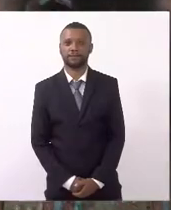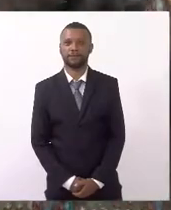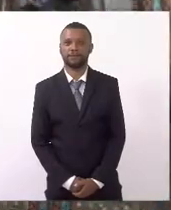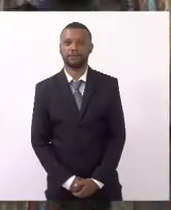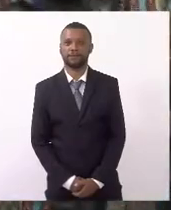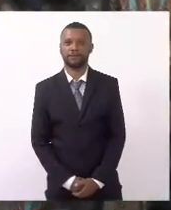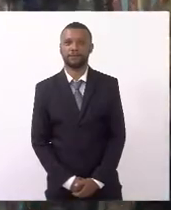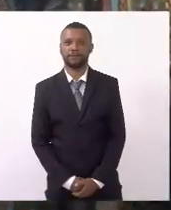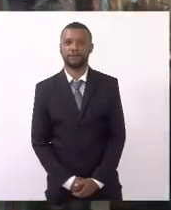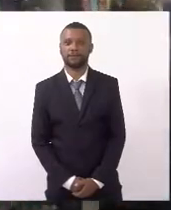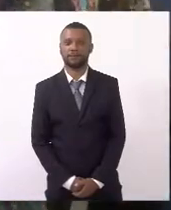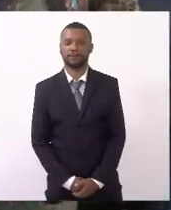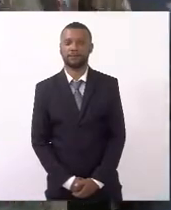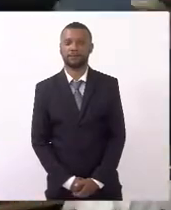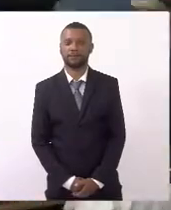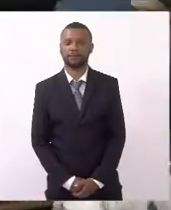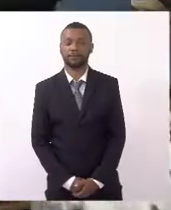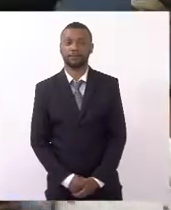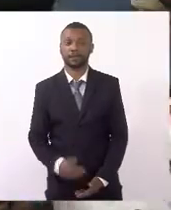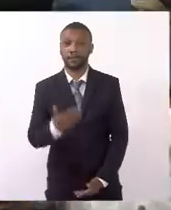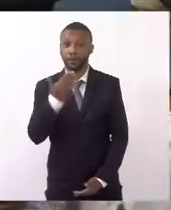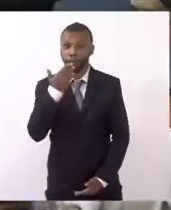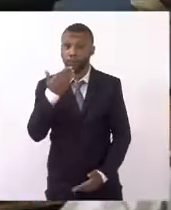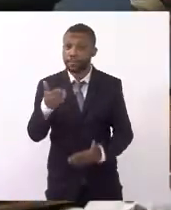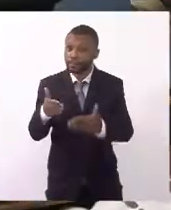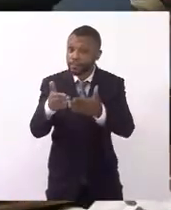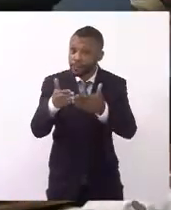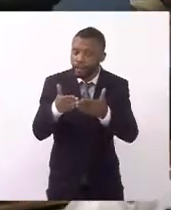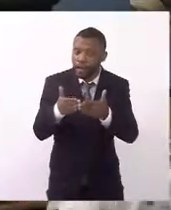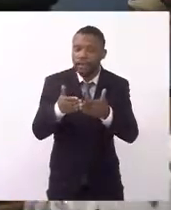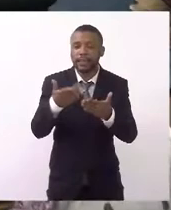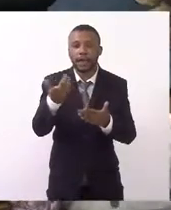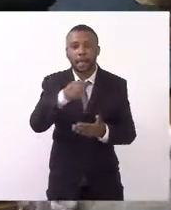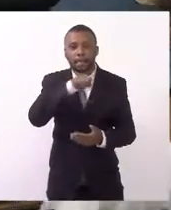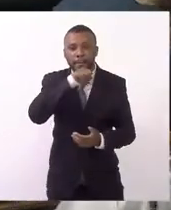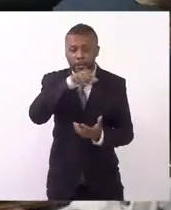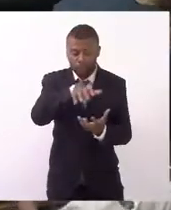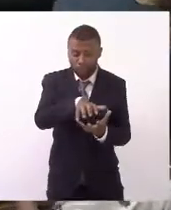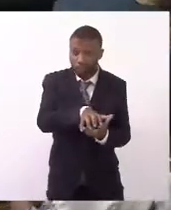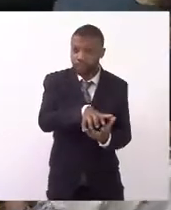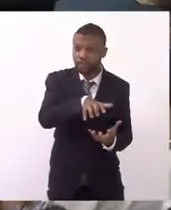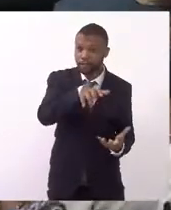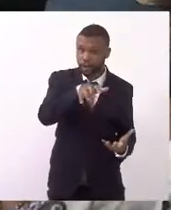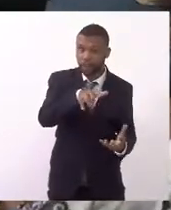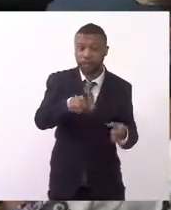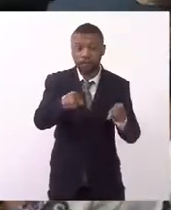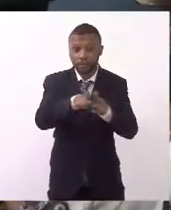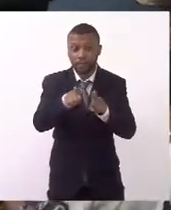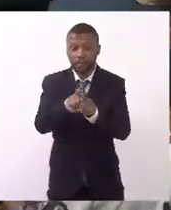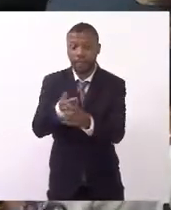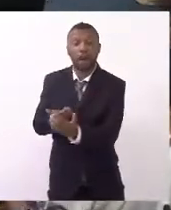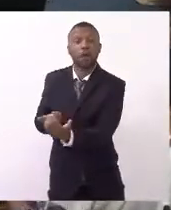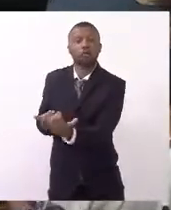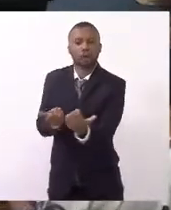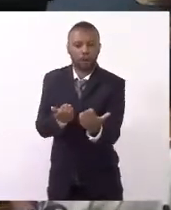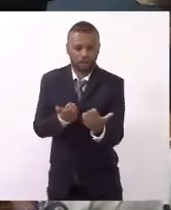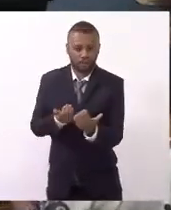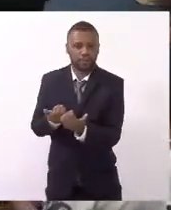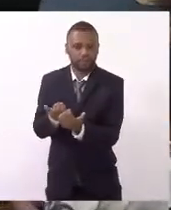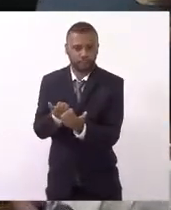eu peço a licença EA benção os meus mais velhos e também os mais novos